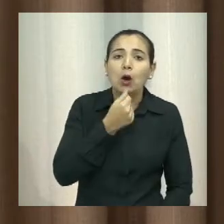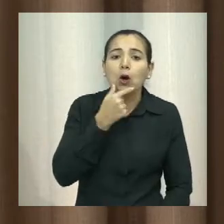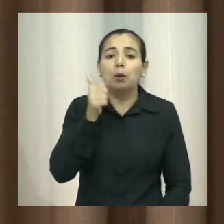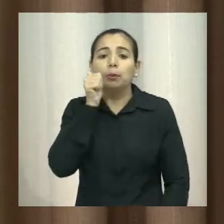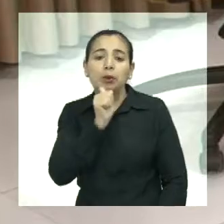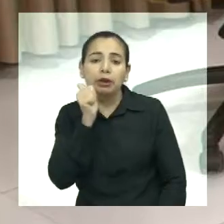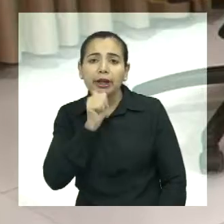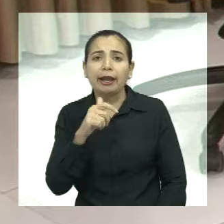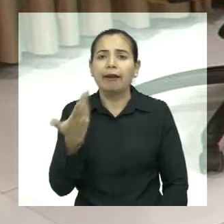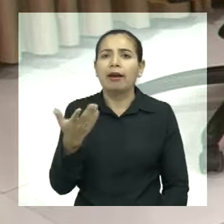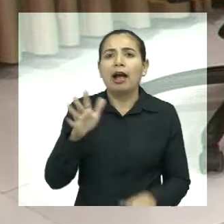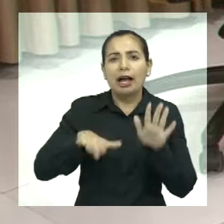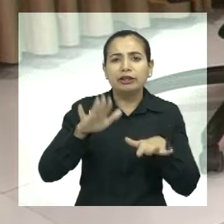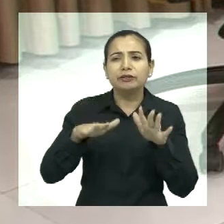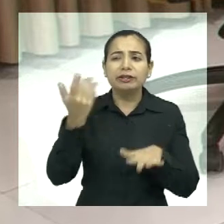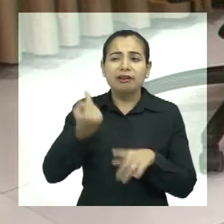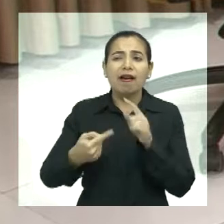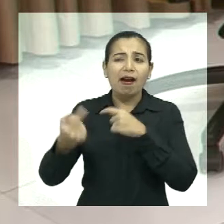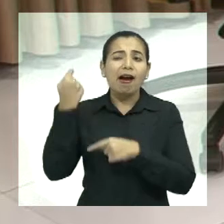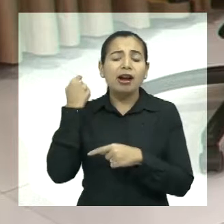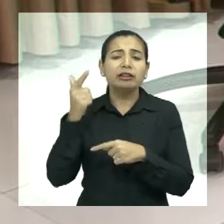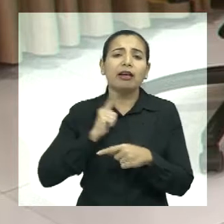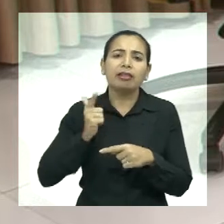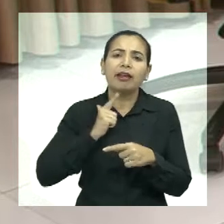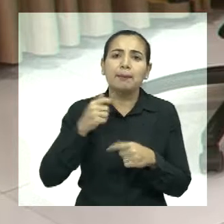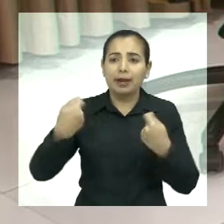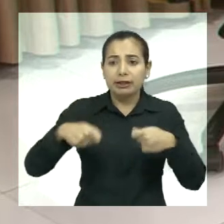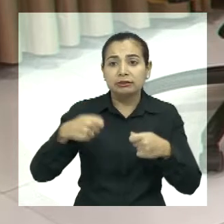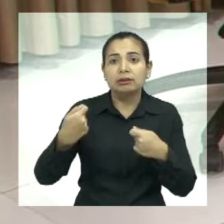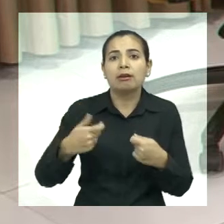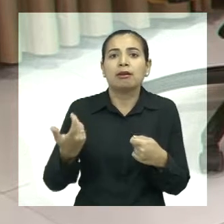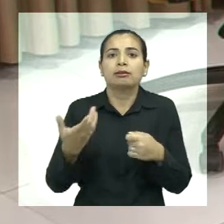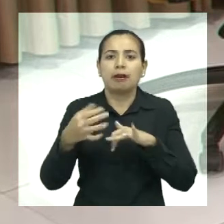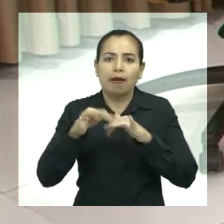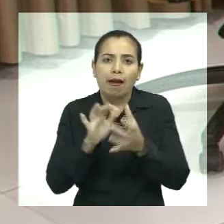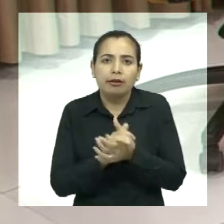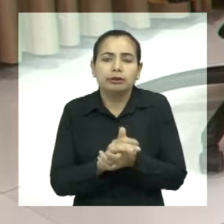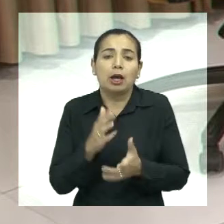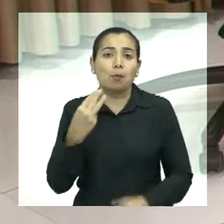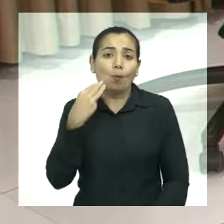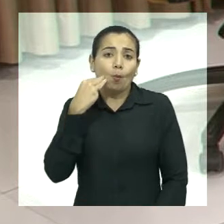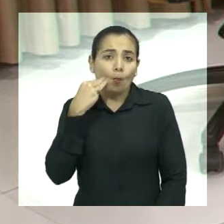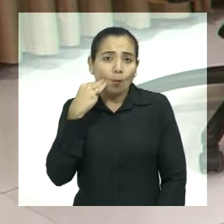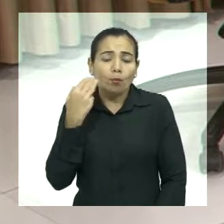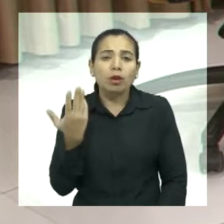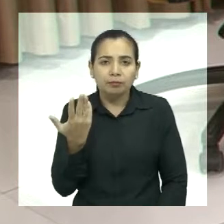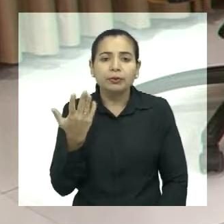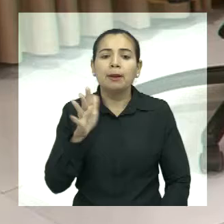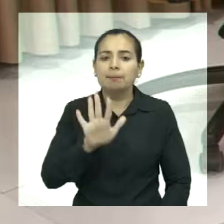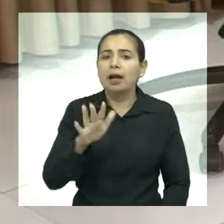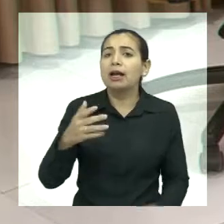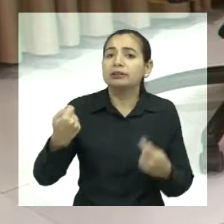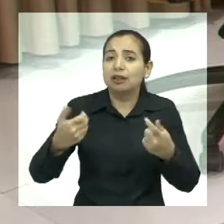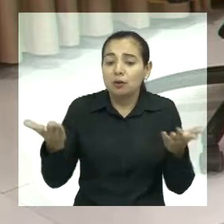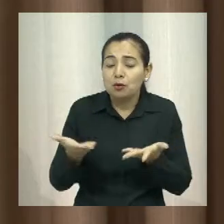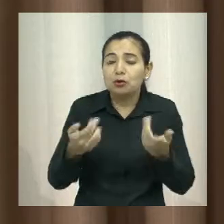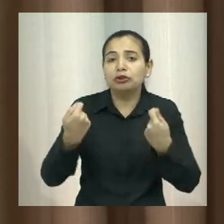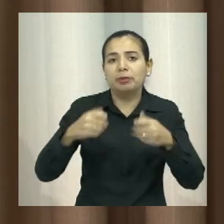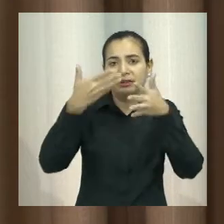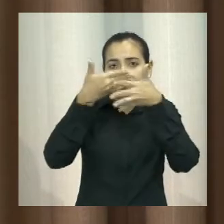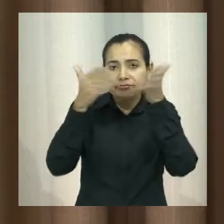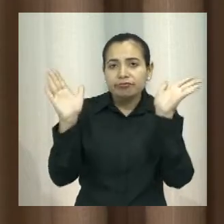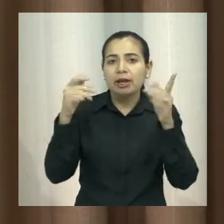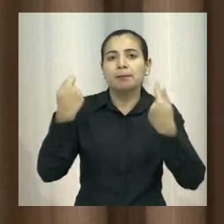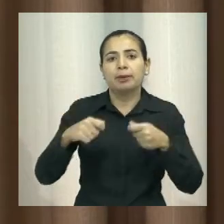case virgem, procure, não é isso. Isso são situações que já não se tratam. É como o senhor bem disse, é questão de saúde pública, né? Afinal de contas, as